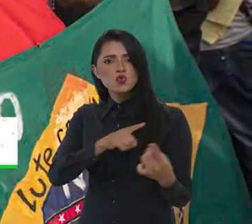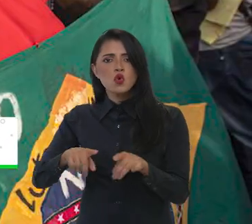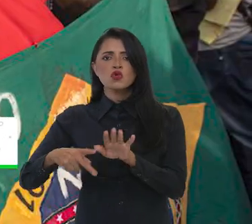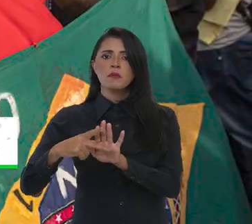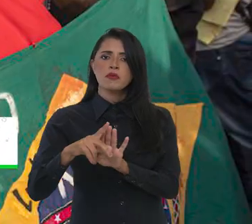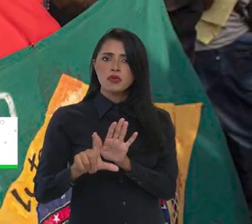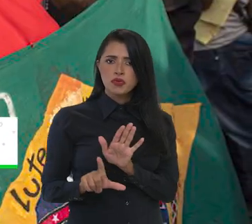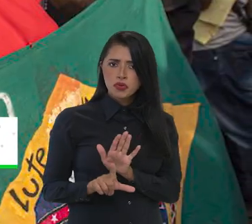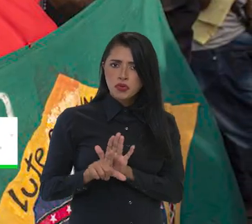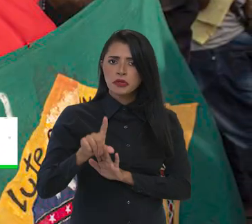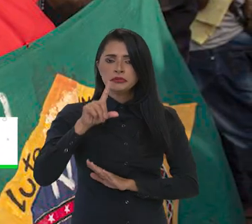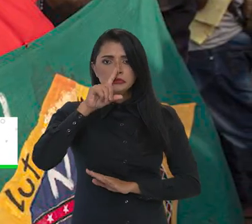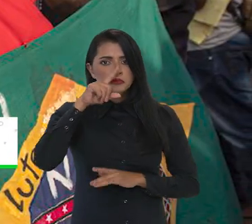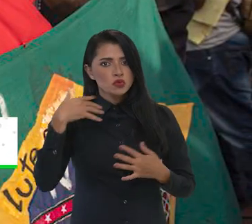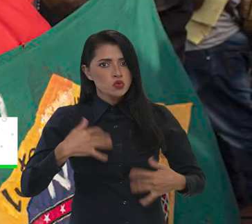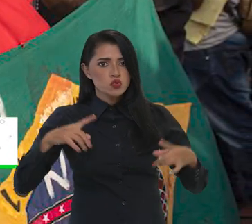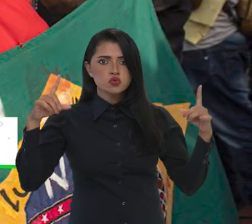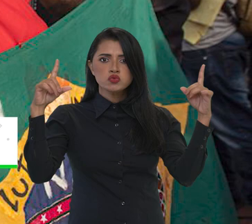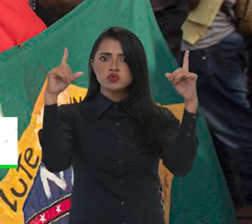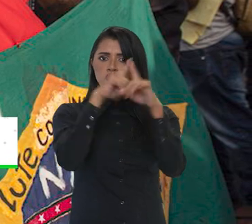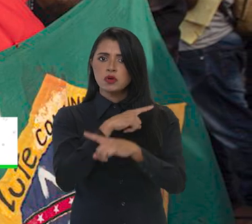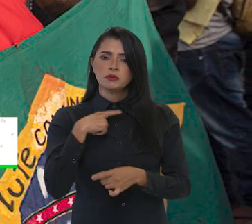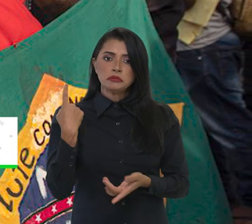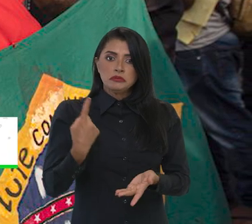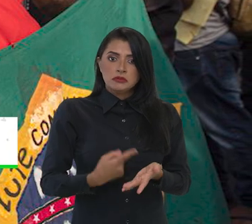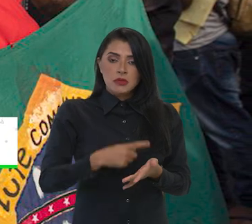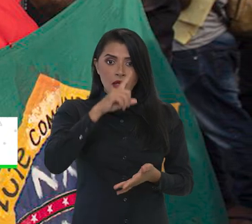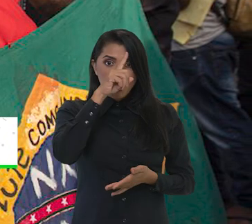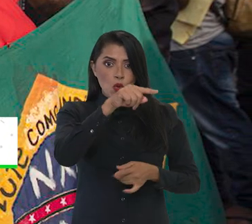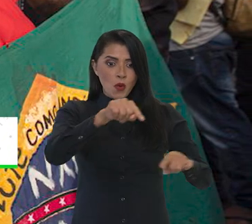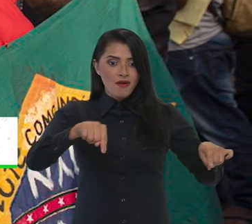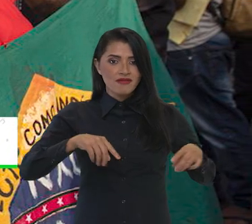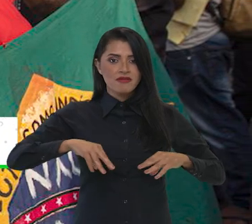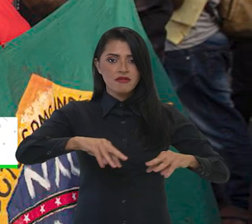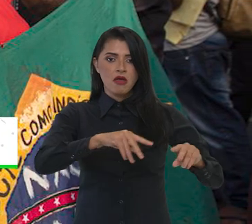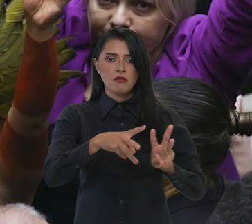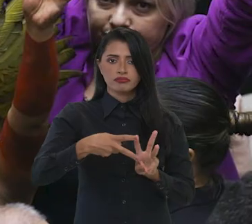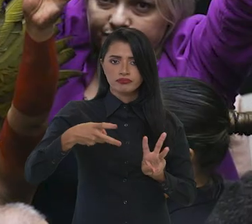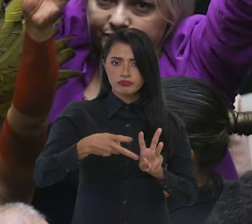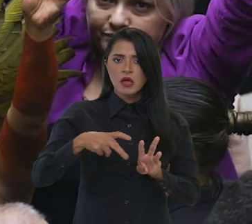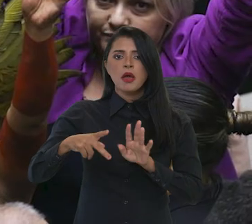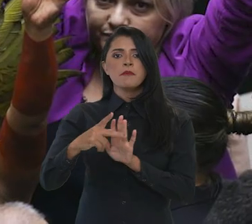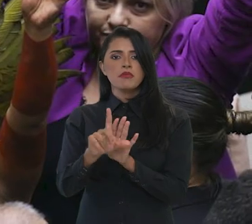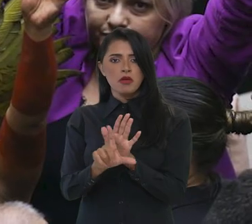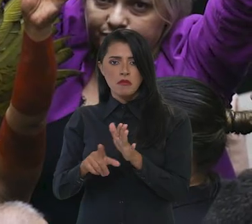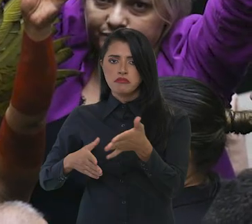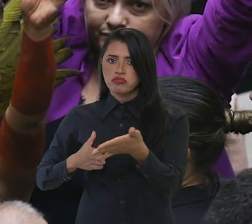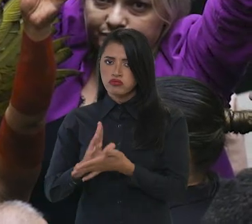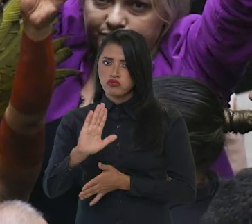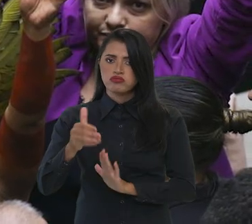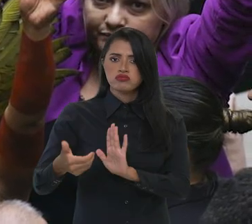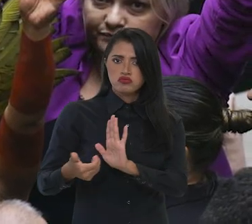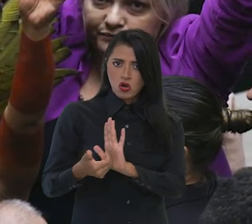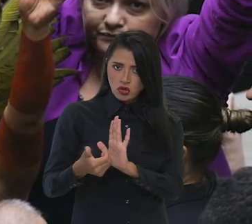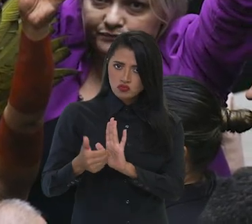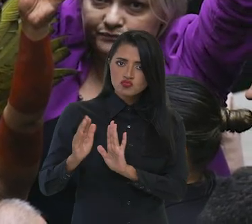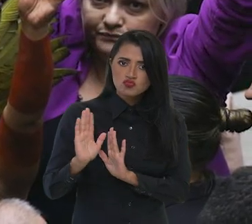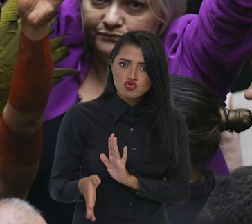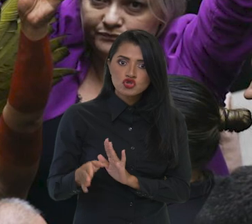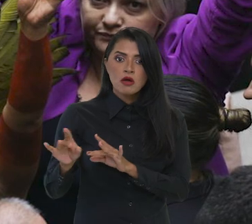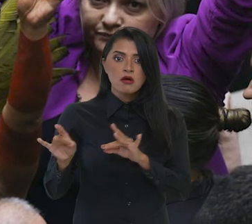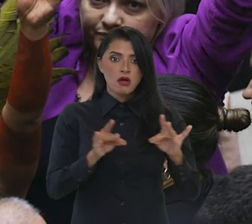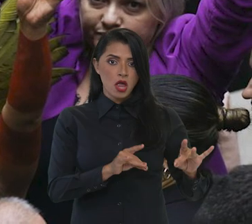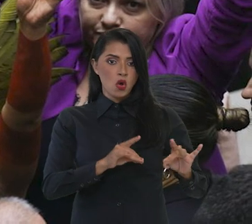mobilizados contra um projeto de lei que dificulta a demarcação de terras indígenas. O PL foi aprovado pela Câmara dos